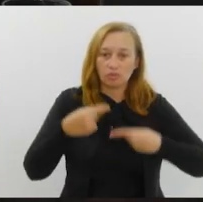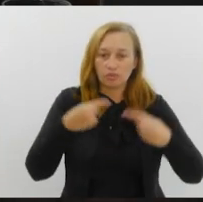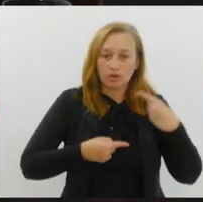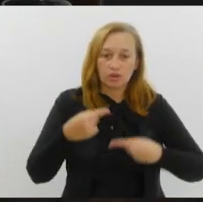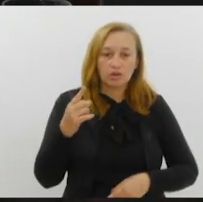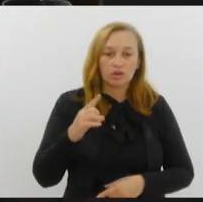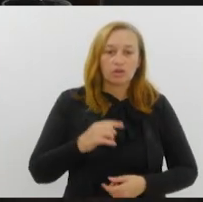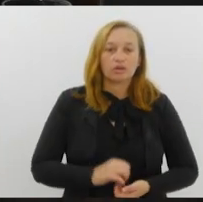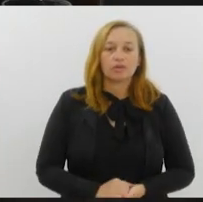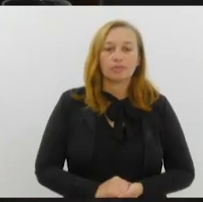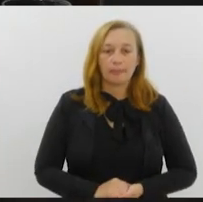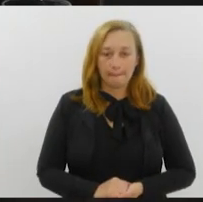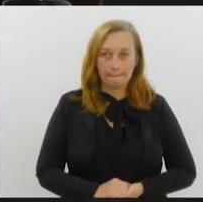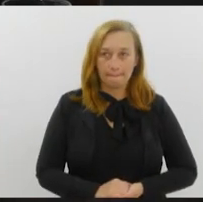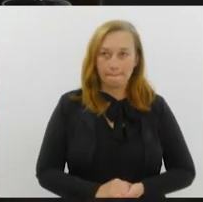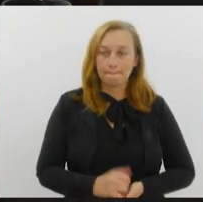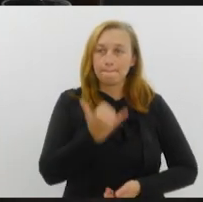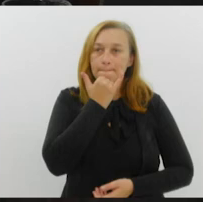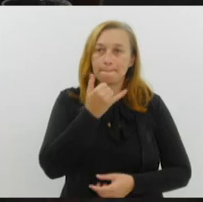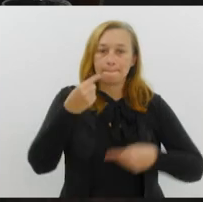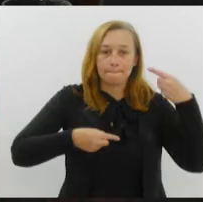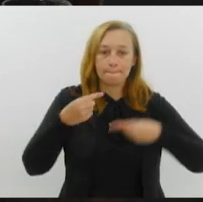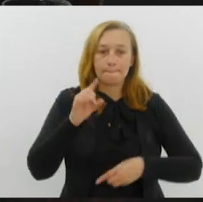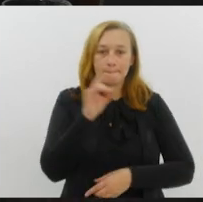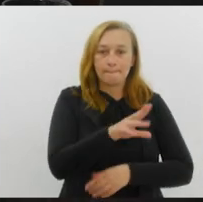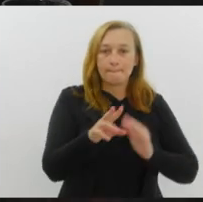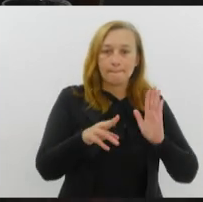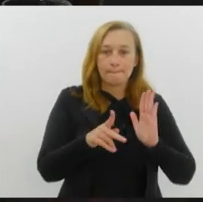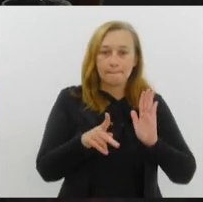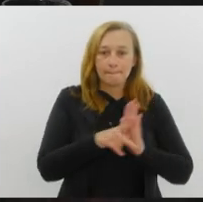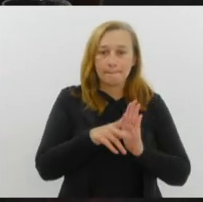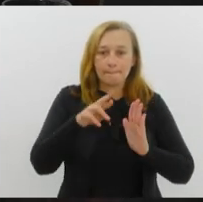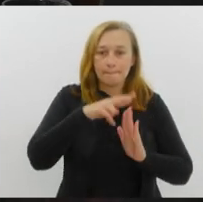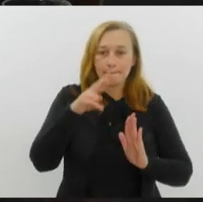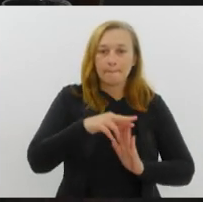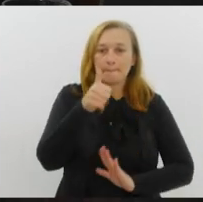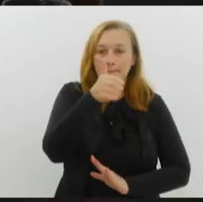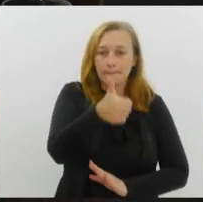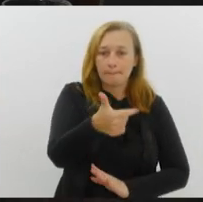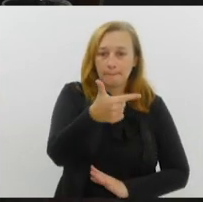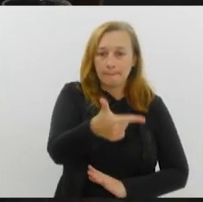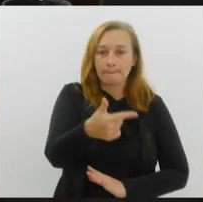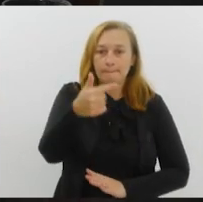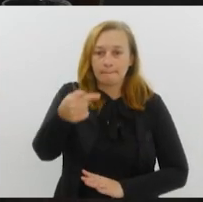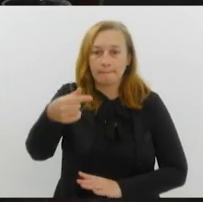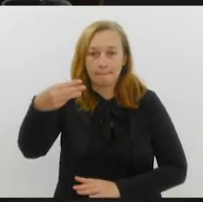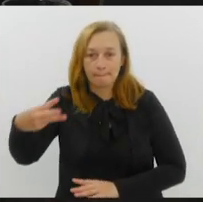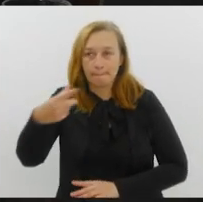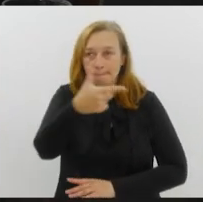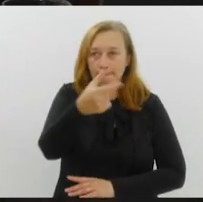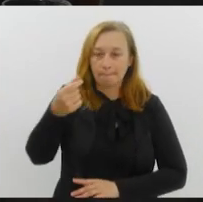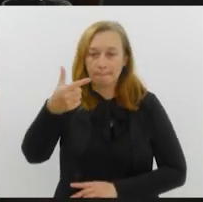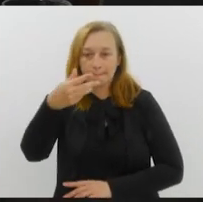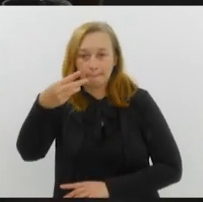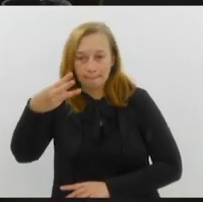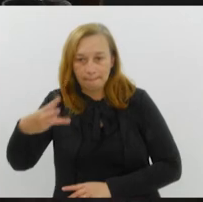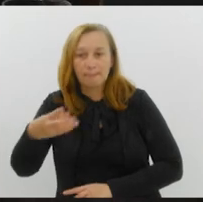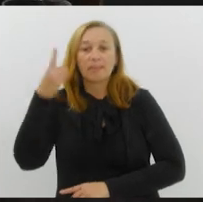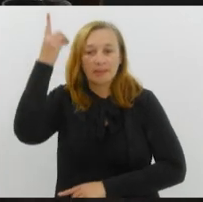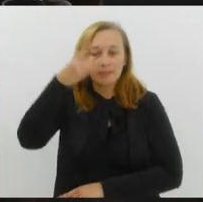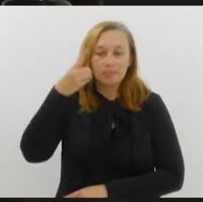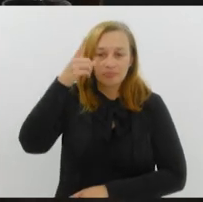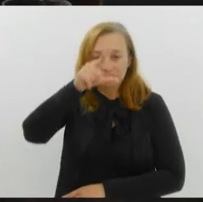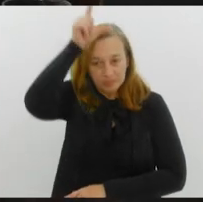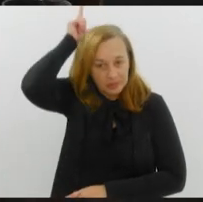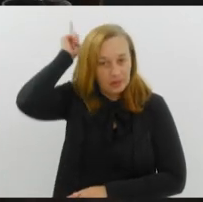discussão única, projeto de resolução número 273 de 2023, de autoria do deputado Luiz Paulo, que